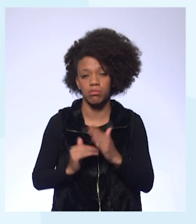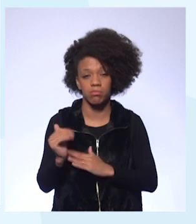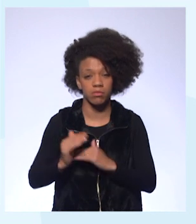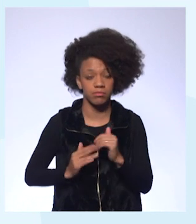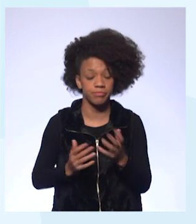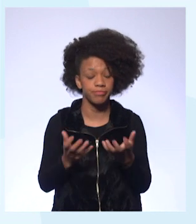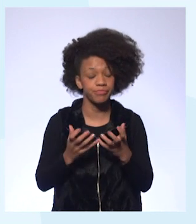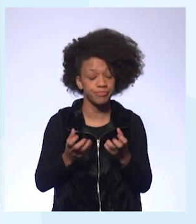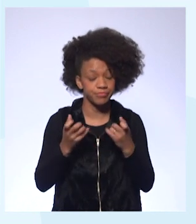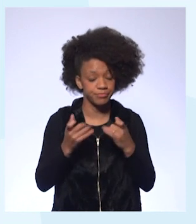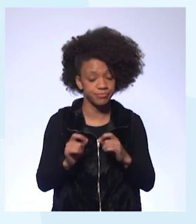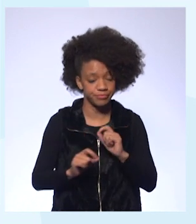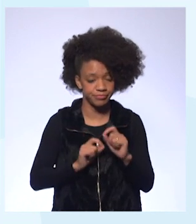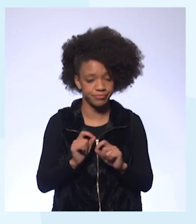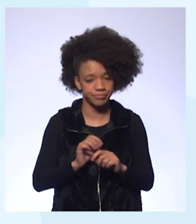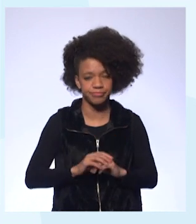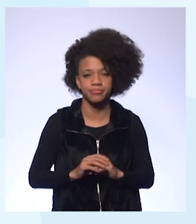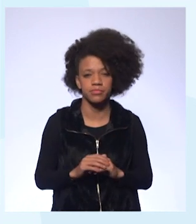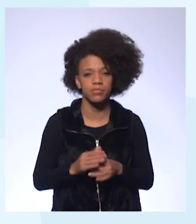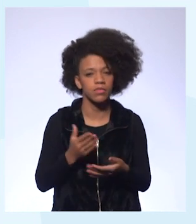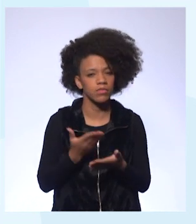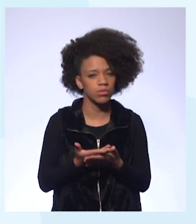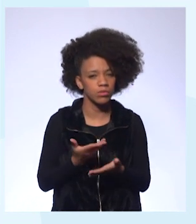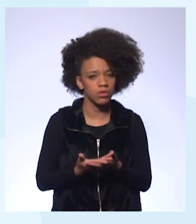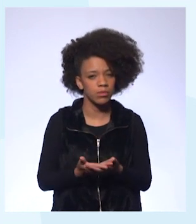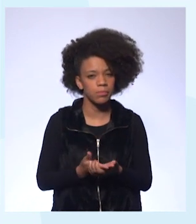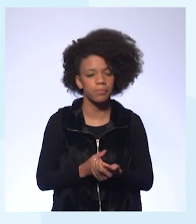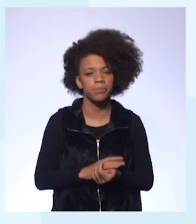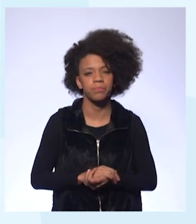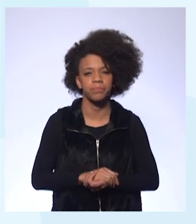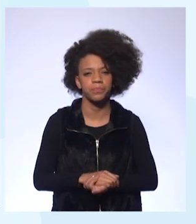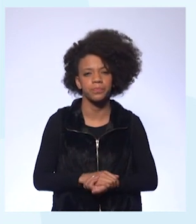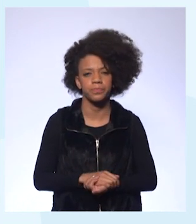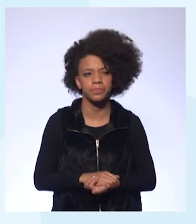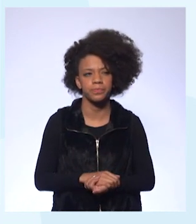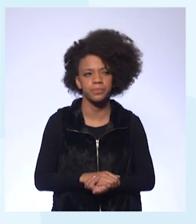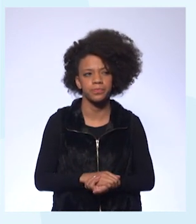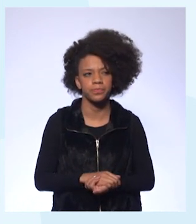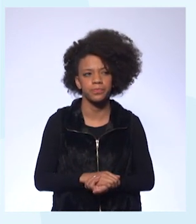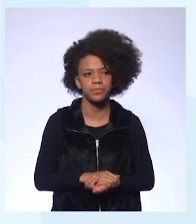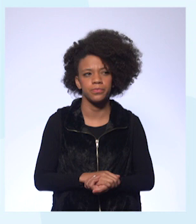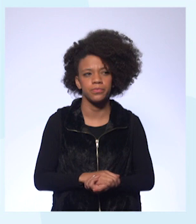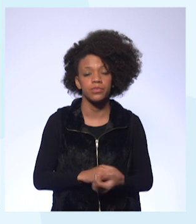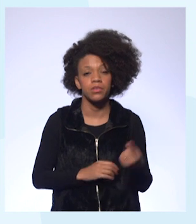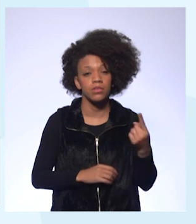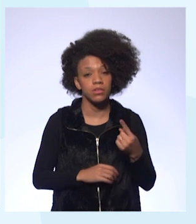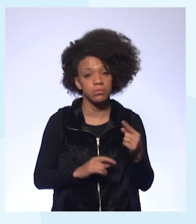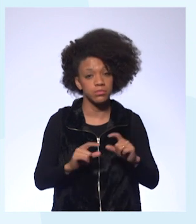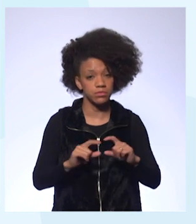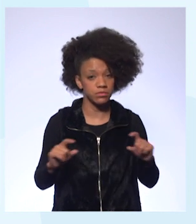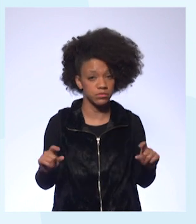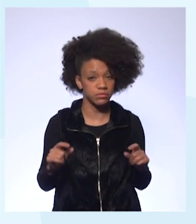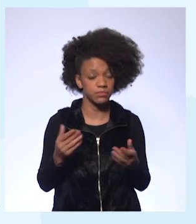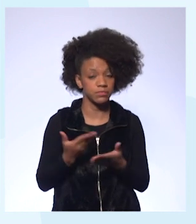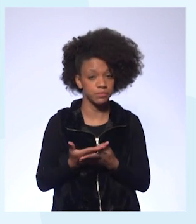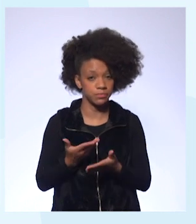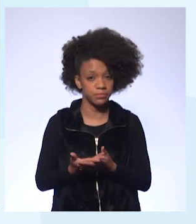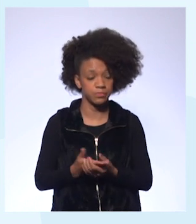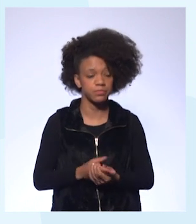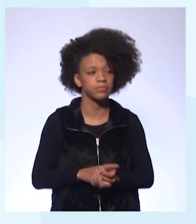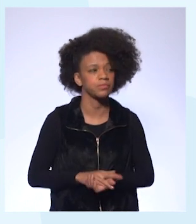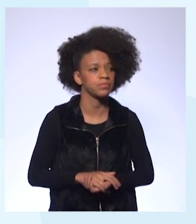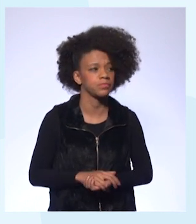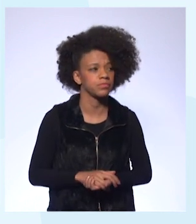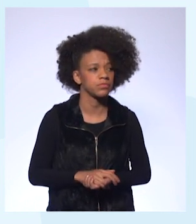eu quero falar eu vou estudar é a primeira frase aqui aí eu vou estudar